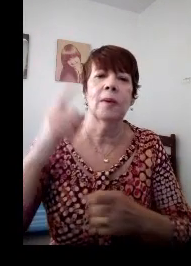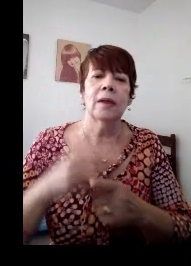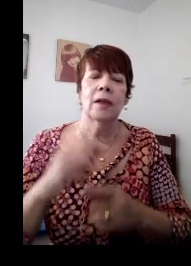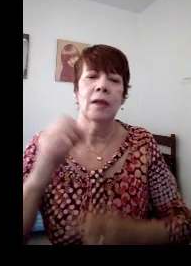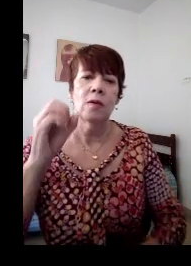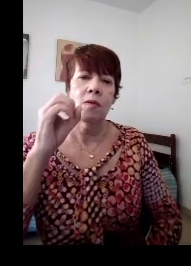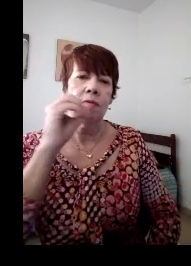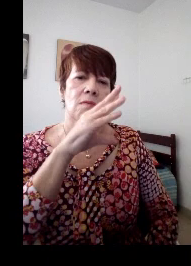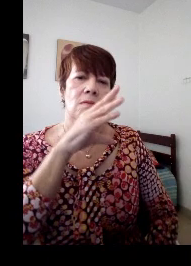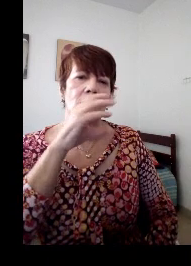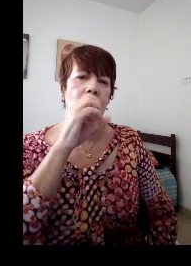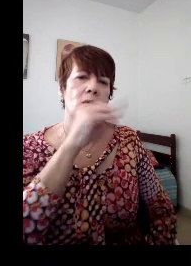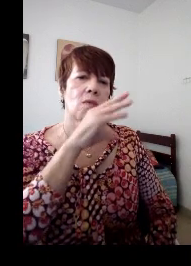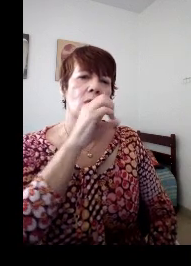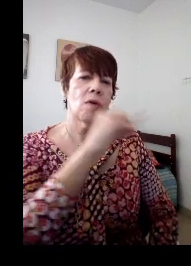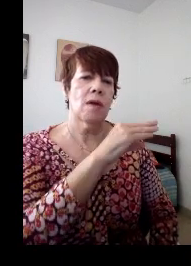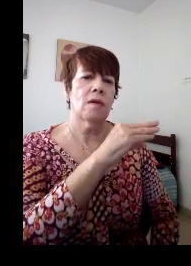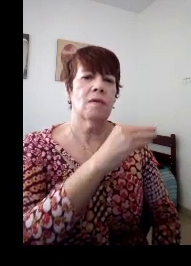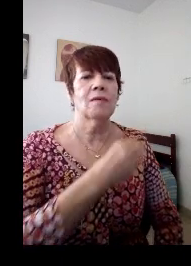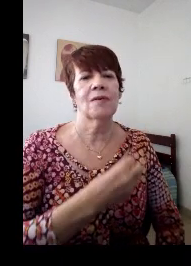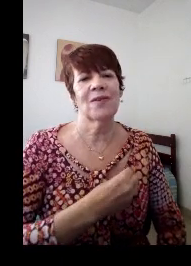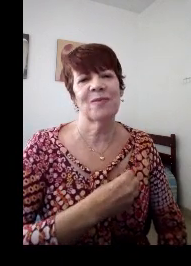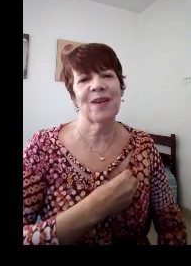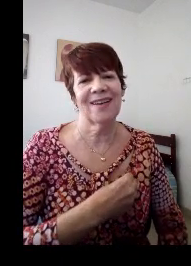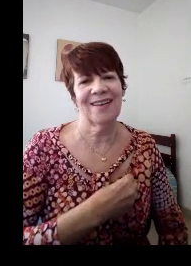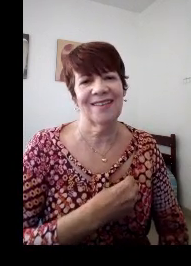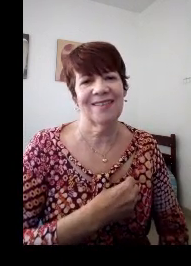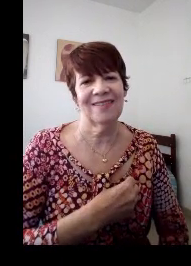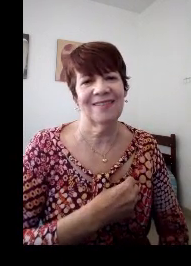Ele correu. Olha só,